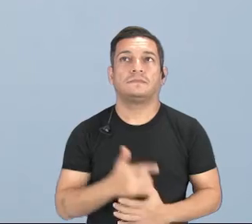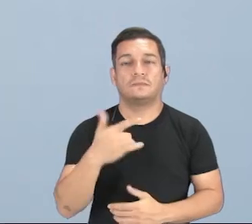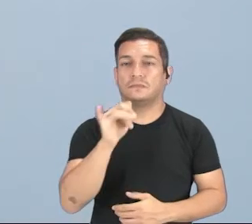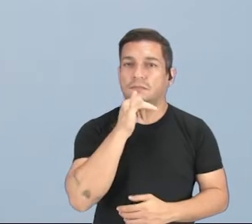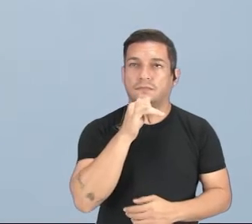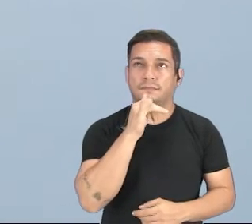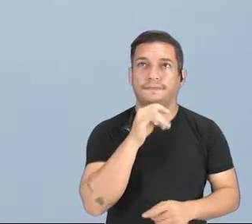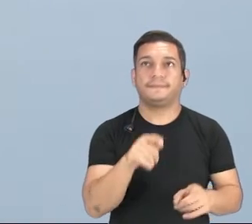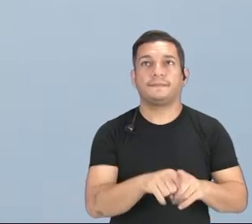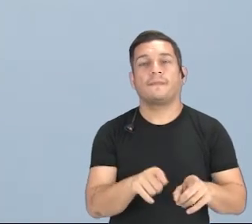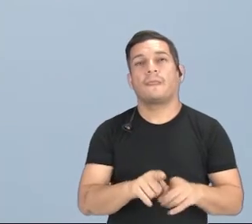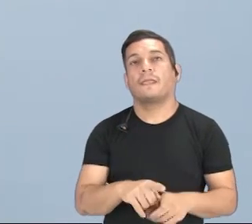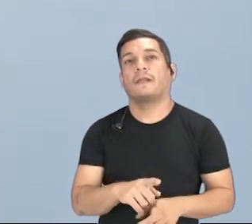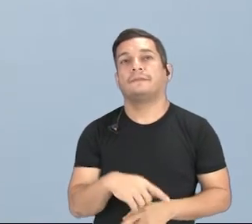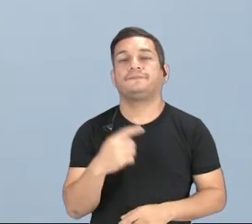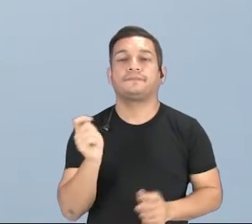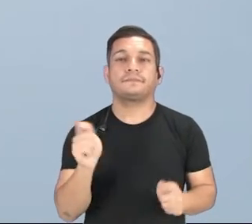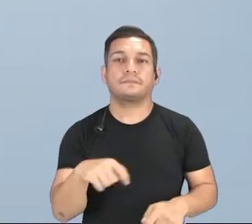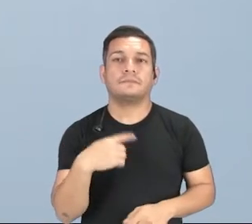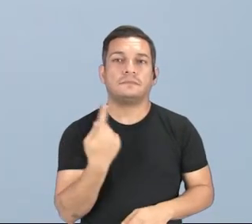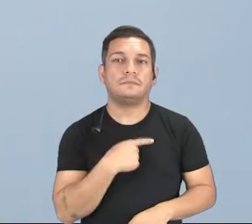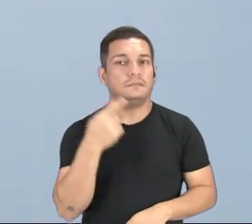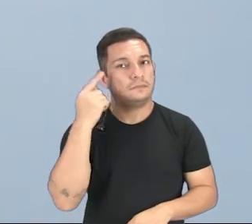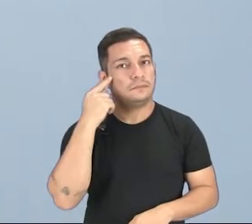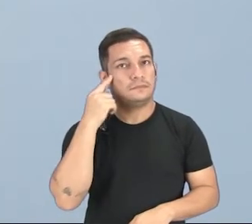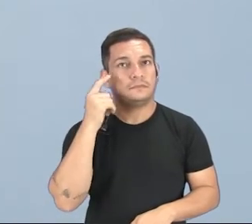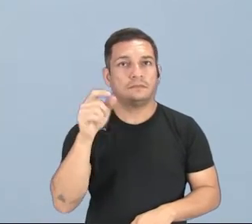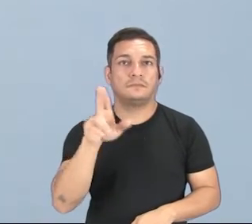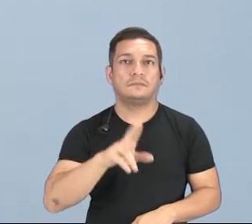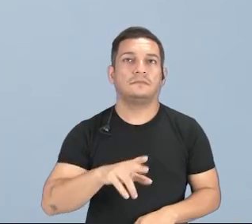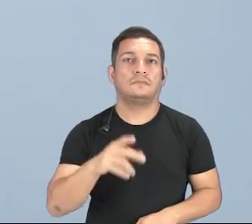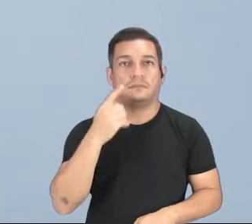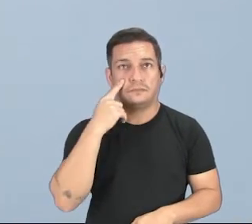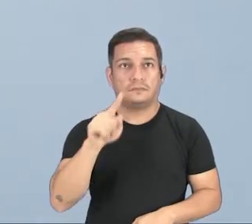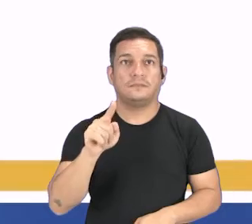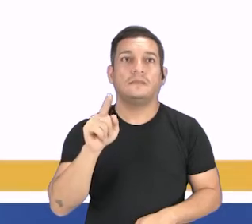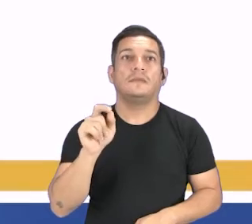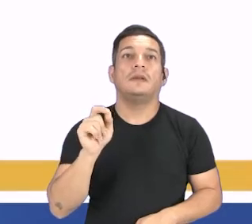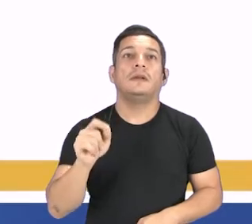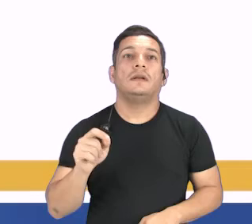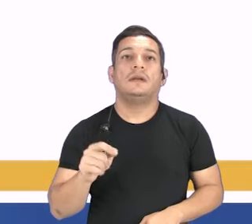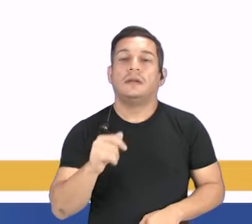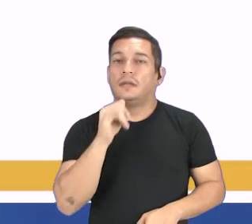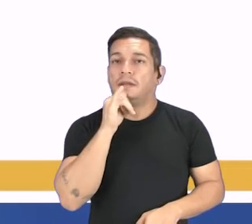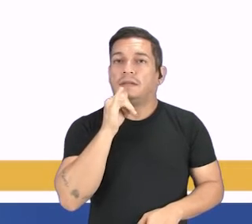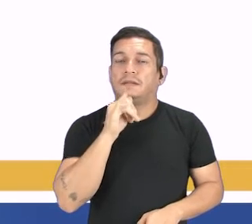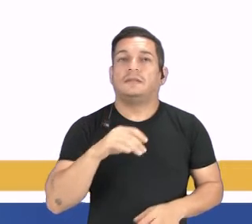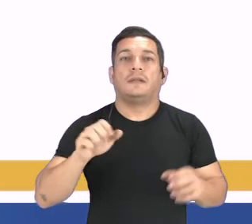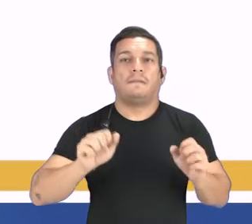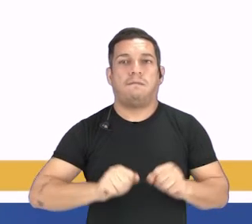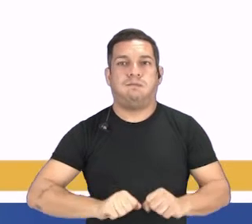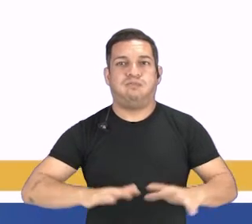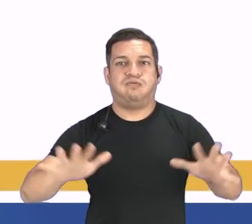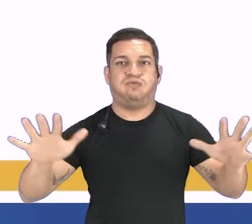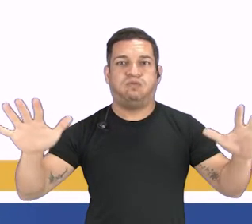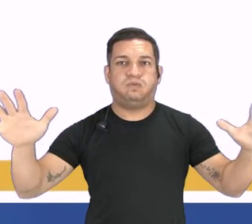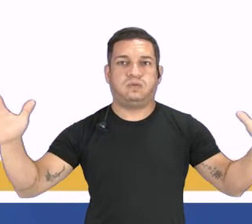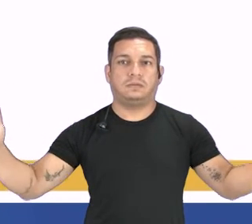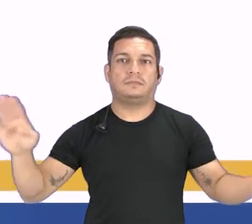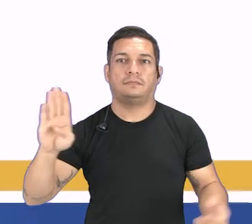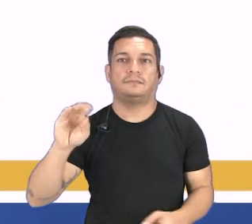Outro exemplo que nós podemos realmente pensar sobre ele é esse aqui, o exemplo das bombas atômicas de